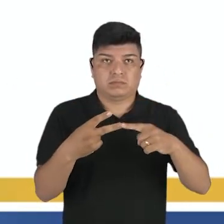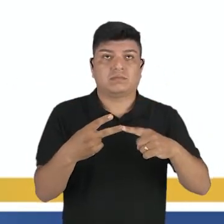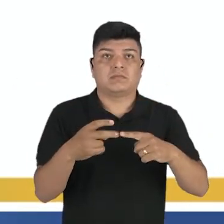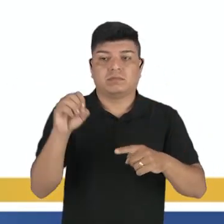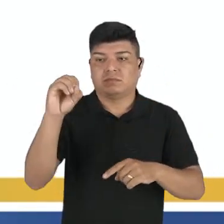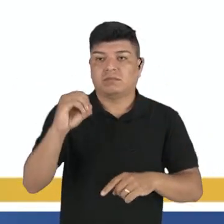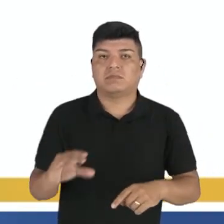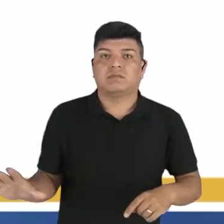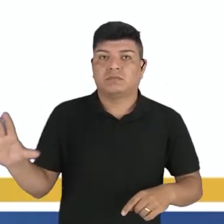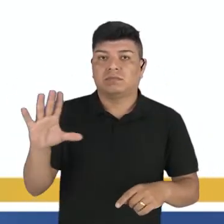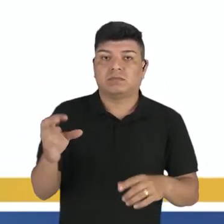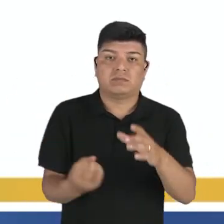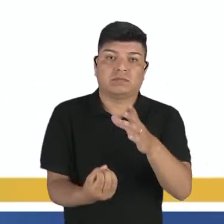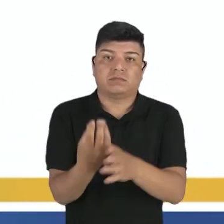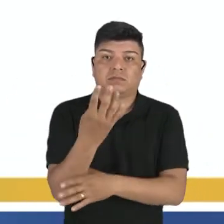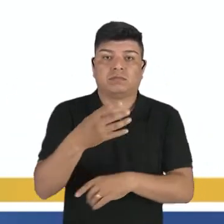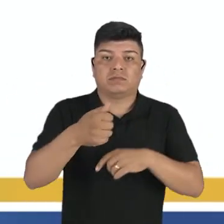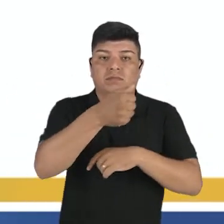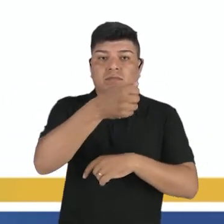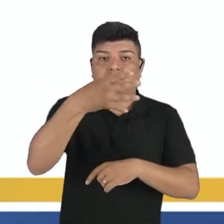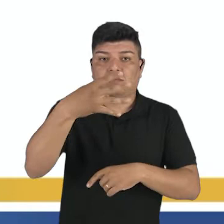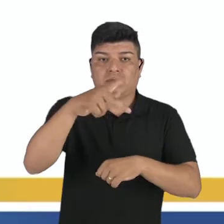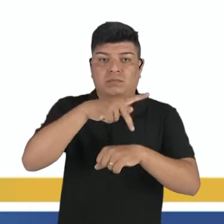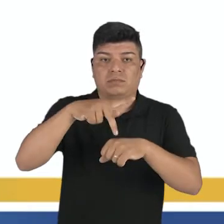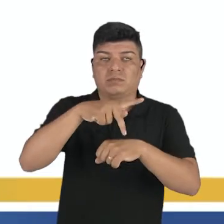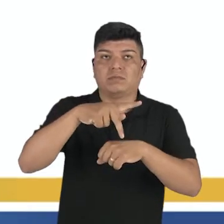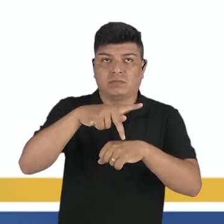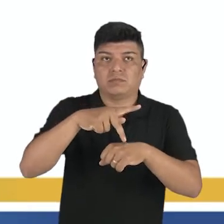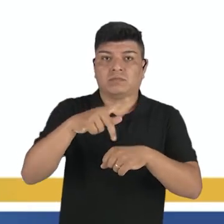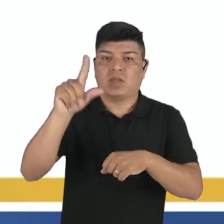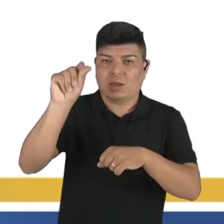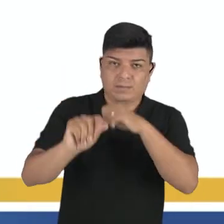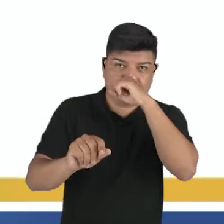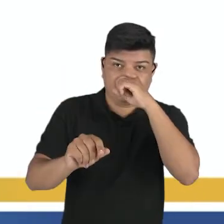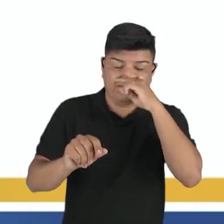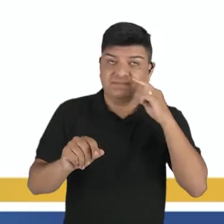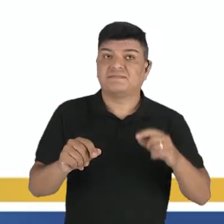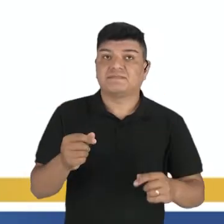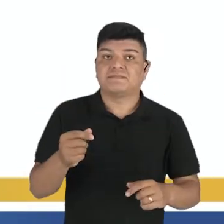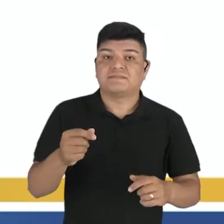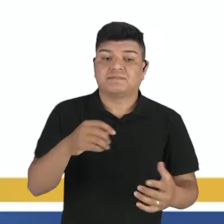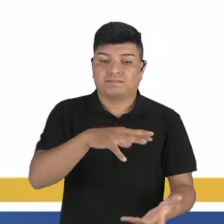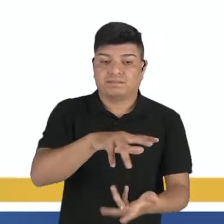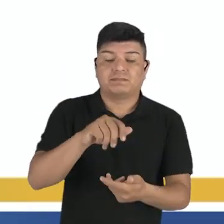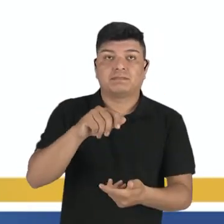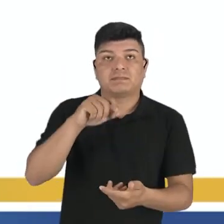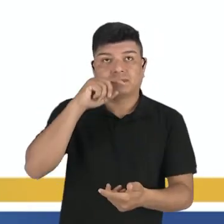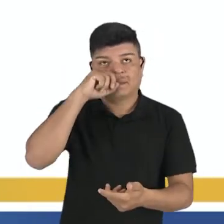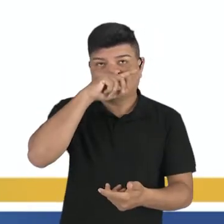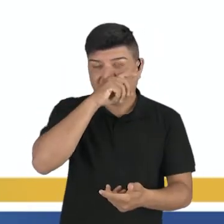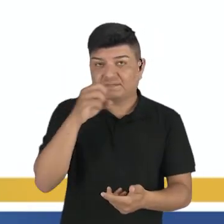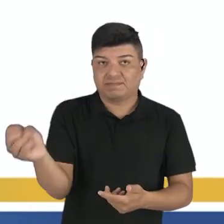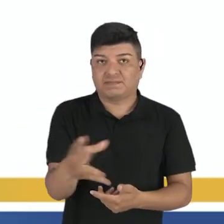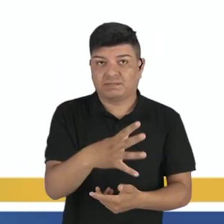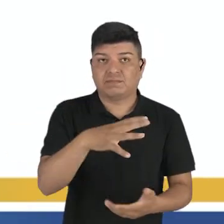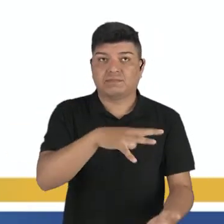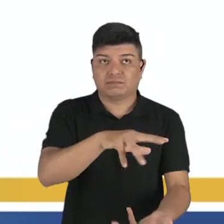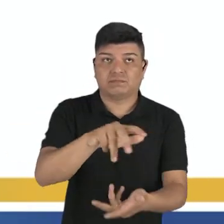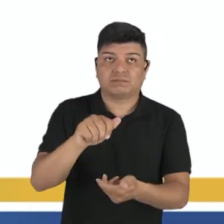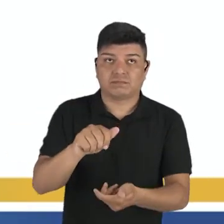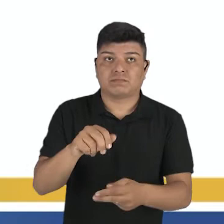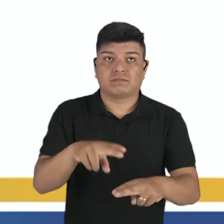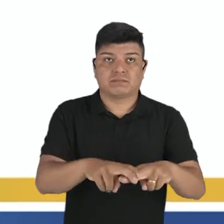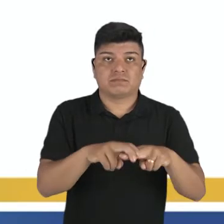A Oceania, nós sabemos que ela é formada por 14 países, né? Ele é o menor dos continentes terrestres, foi chamado na época de Novíssimo